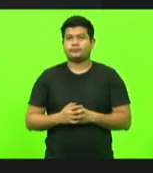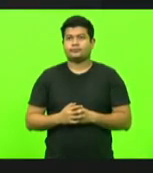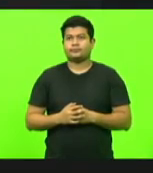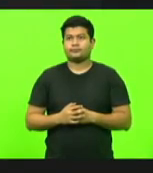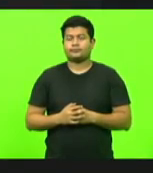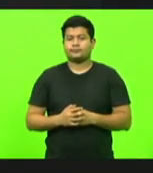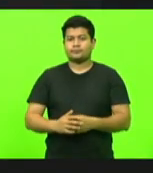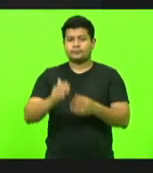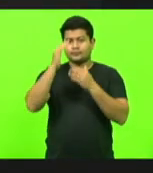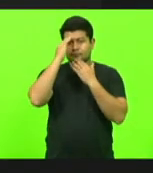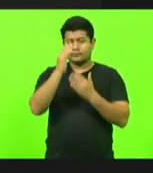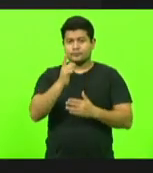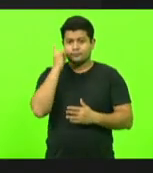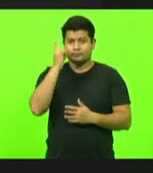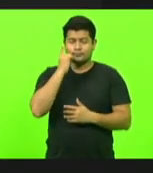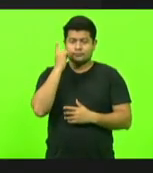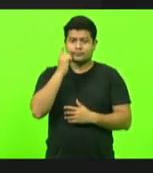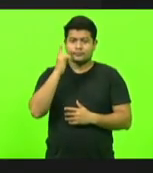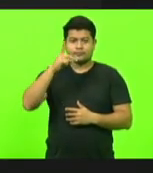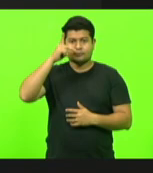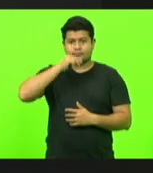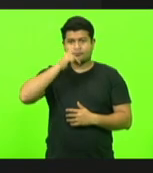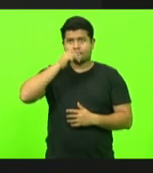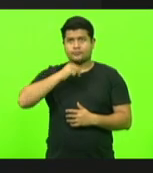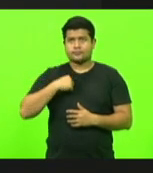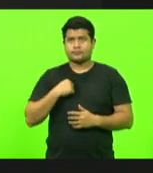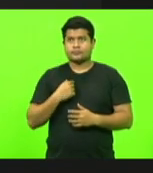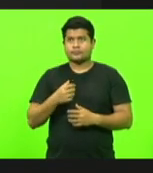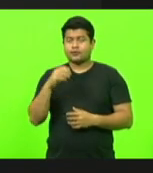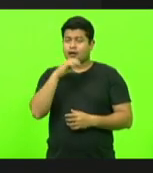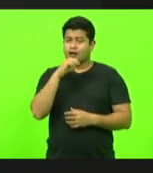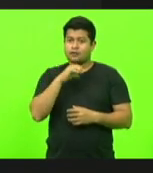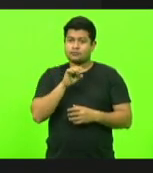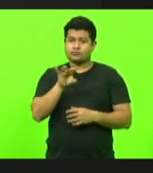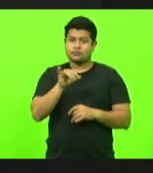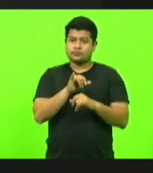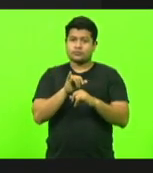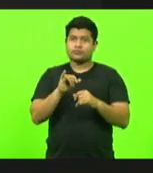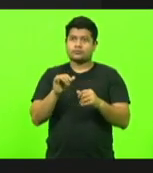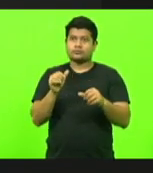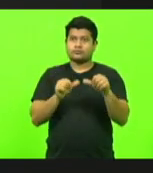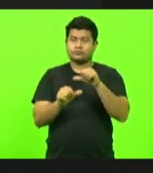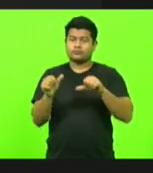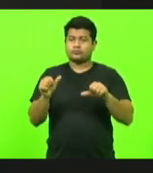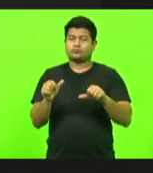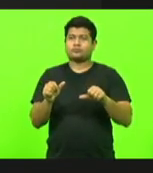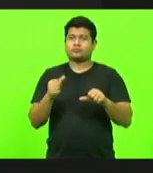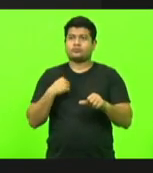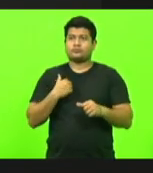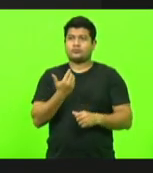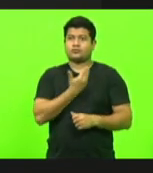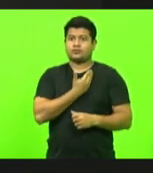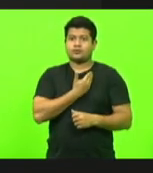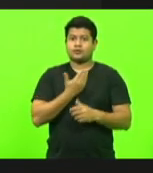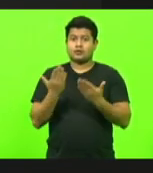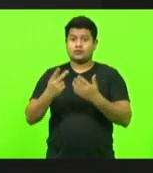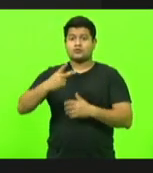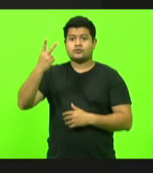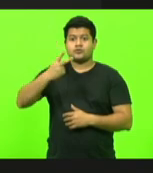Muito obrigado, deputado Kenny Nunes. Quero fazer uma correção aqui. Me chamei de colega, mas colega, segundo vice-presidente da